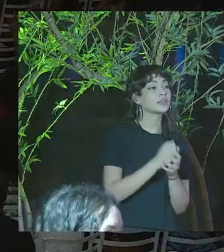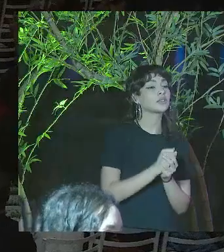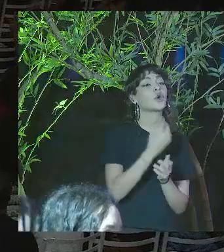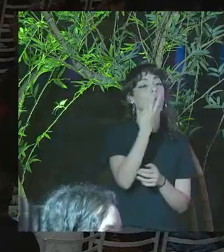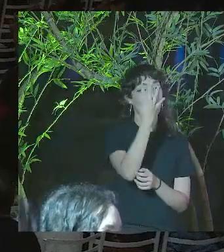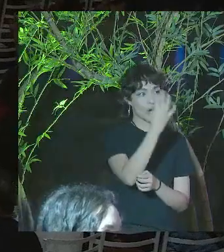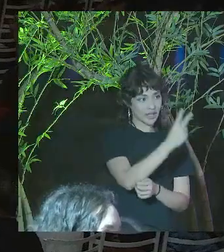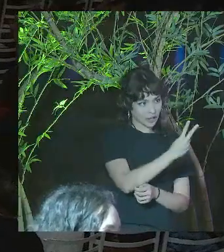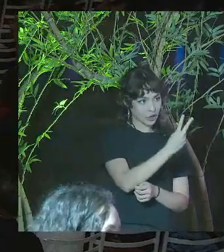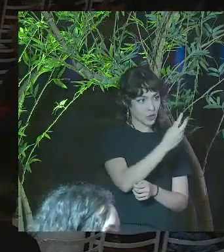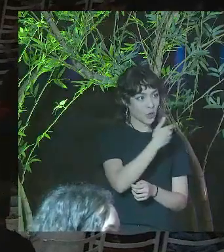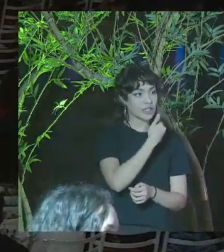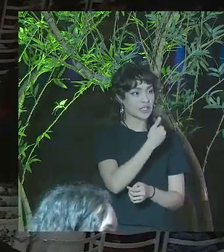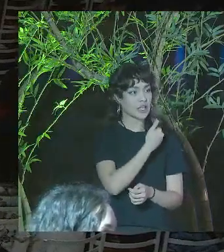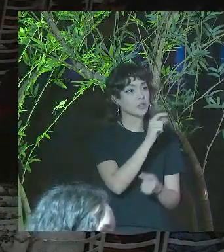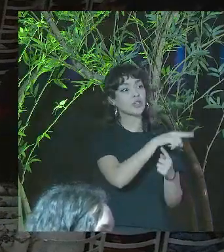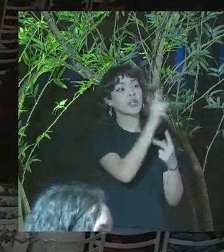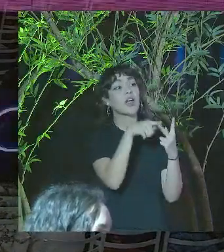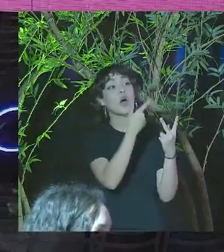42 e você?